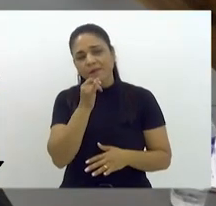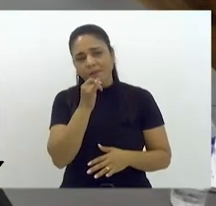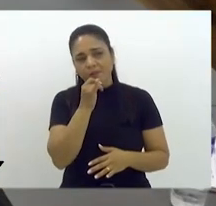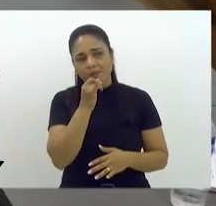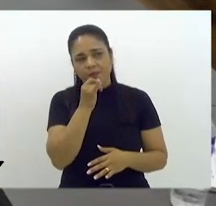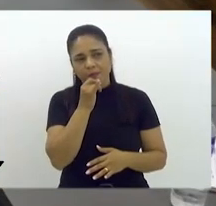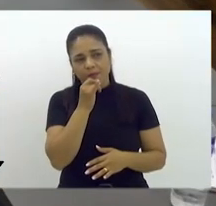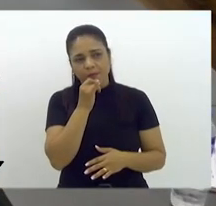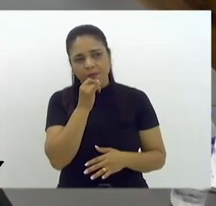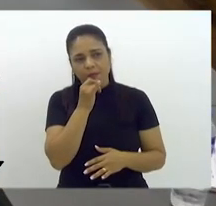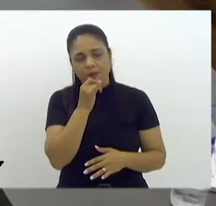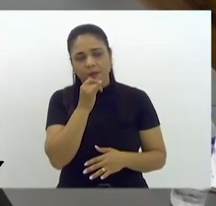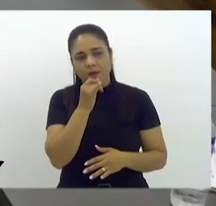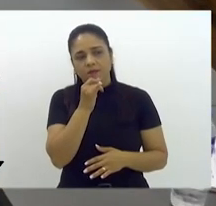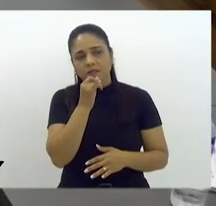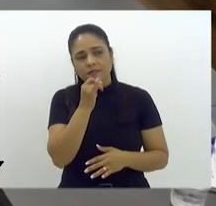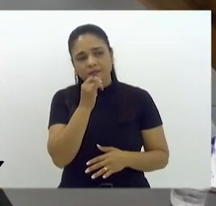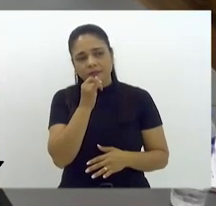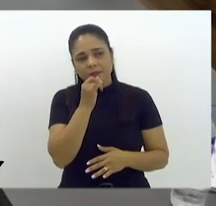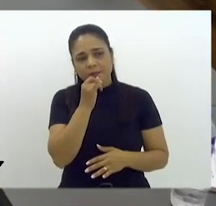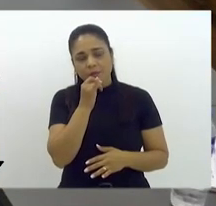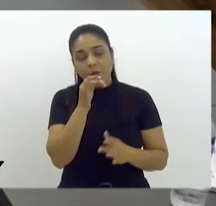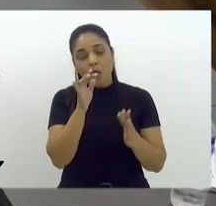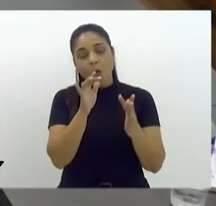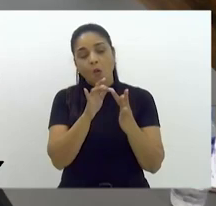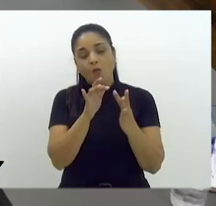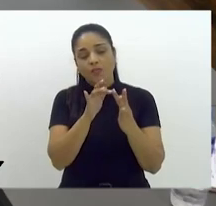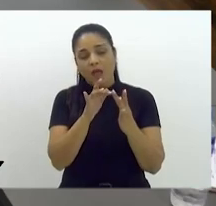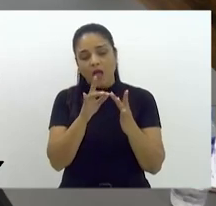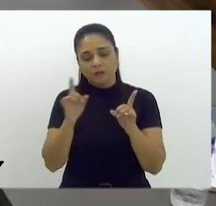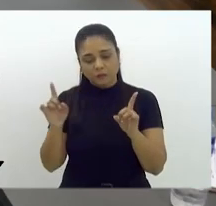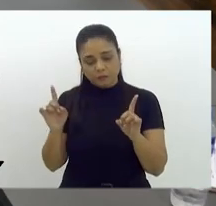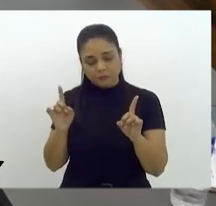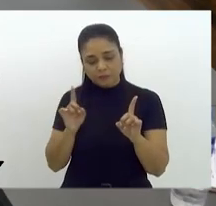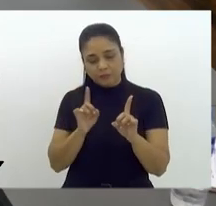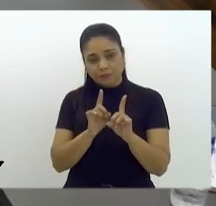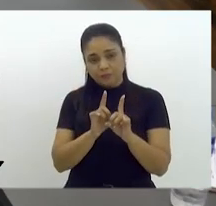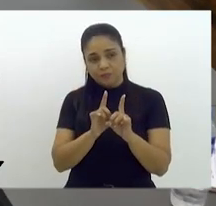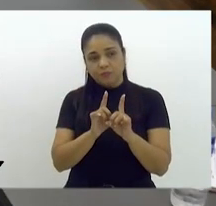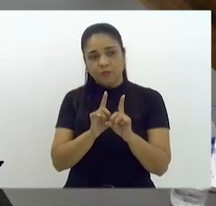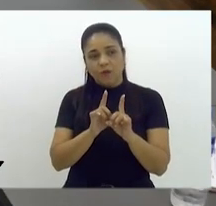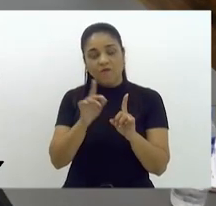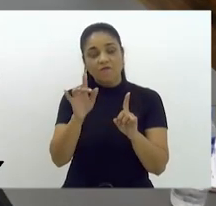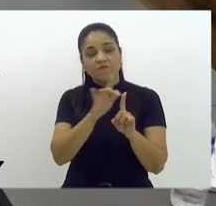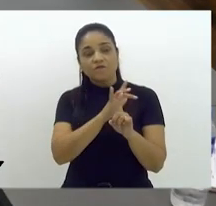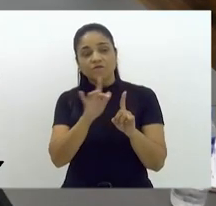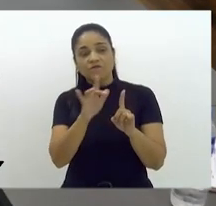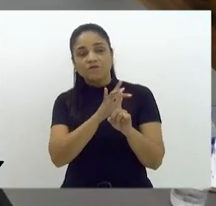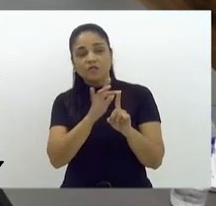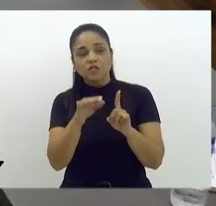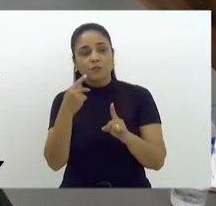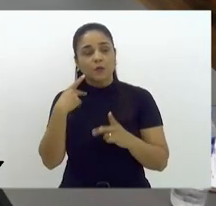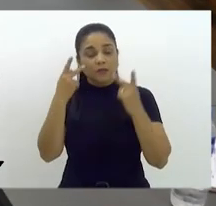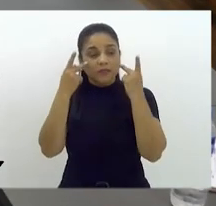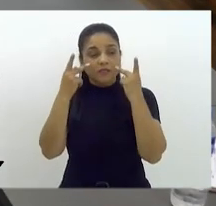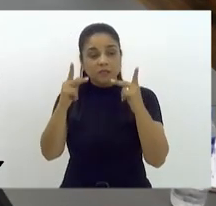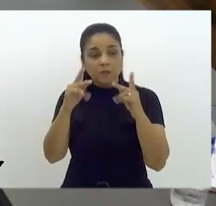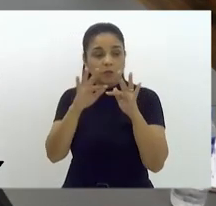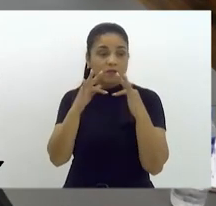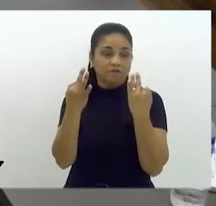uma aproximação quando é pedido contato com as vítimas o testemunhas ou familiares